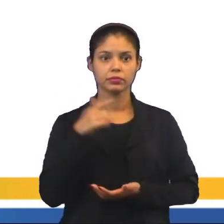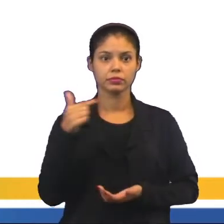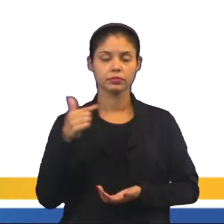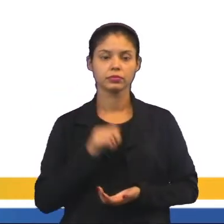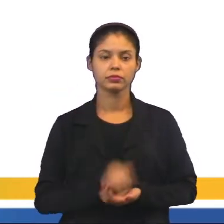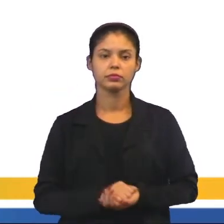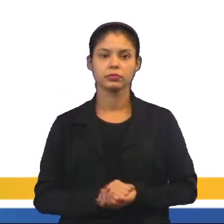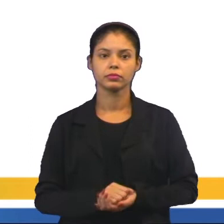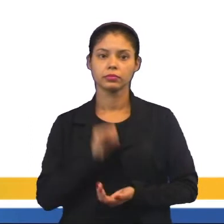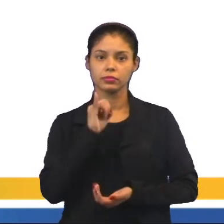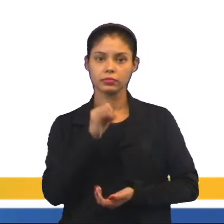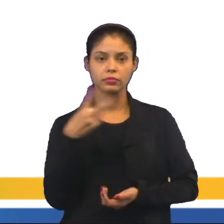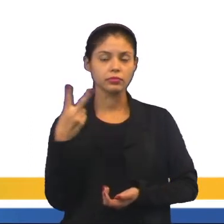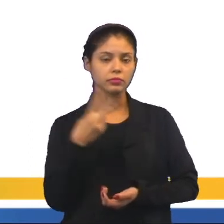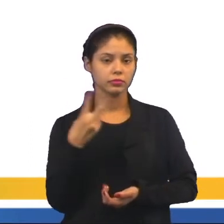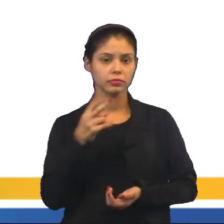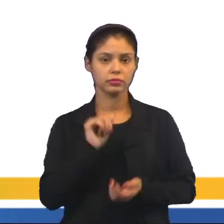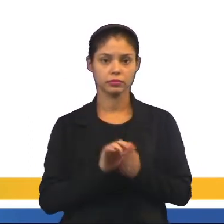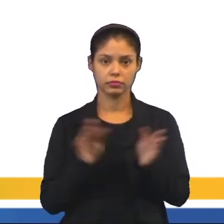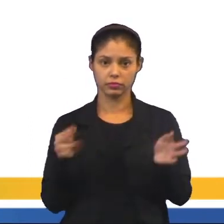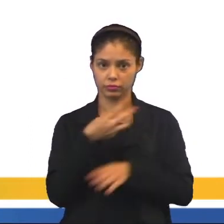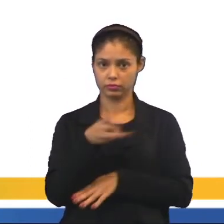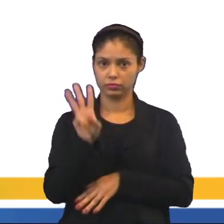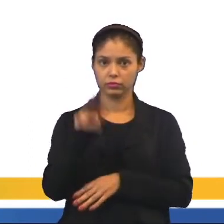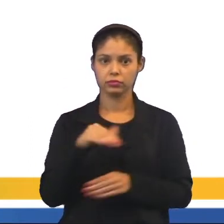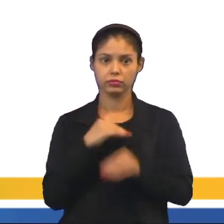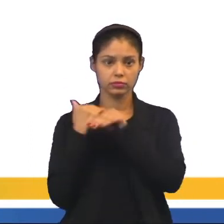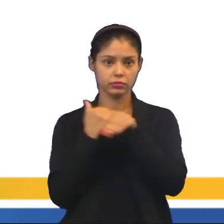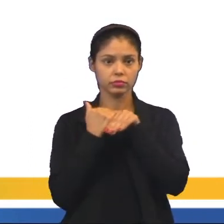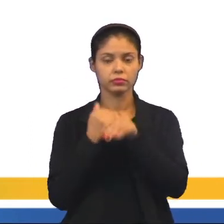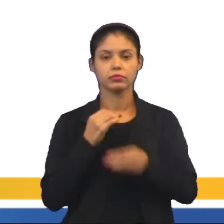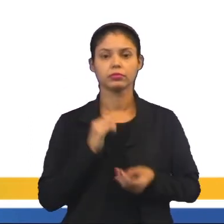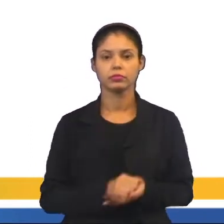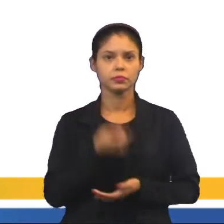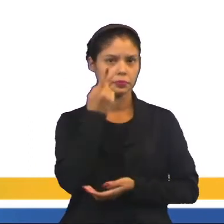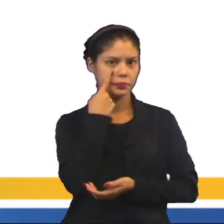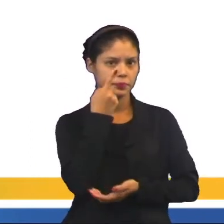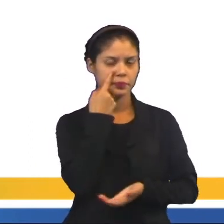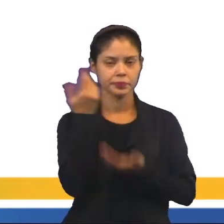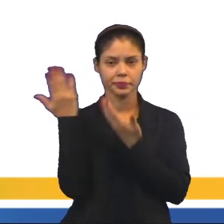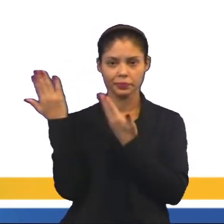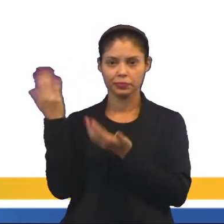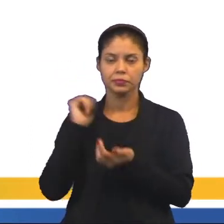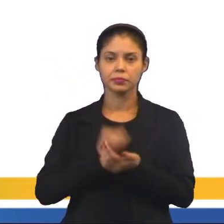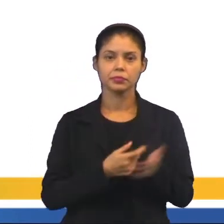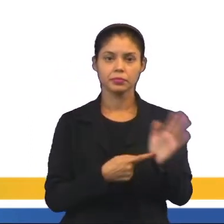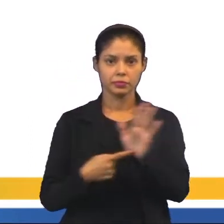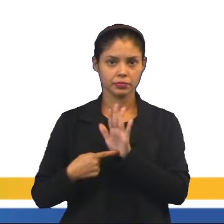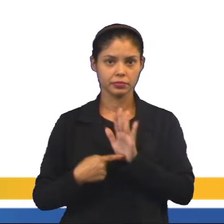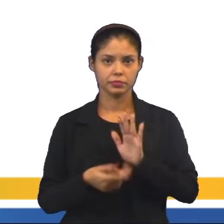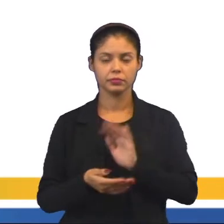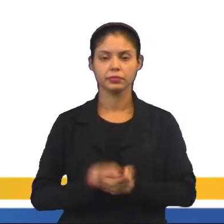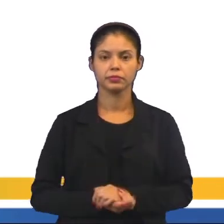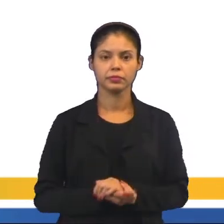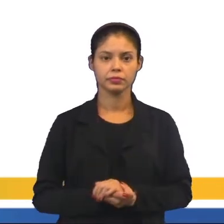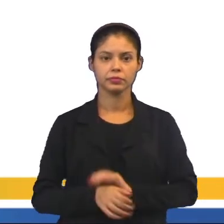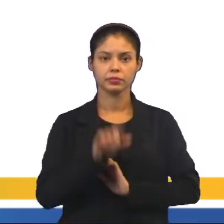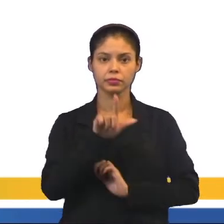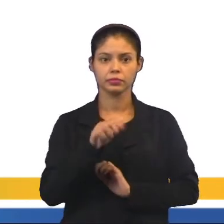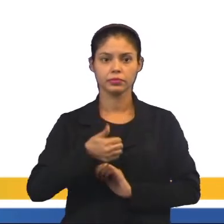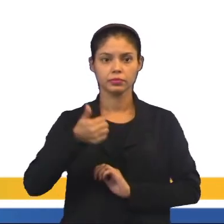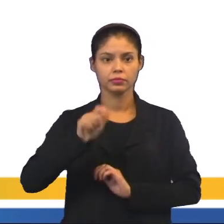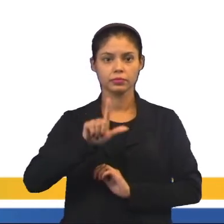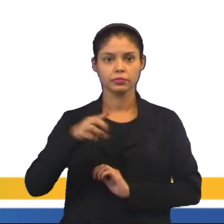P2. Se duas filas de uma matriz são iguais, olha aí, ó, a representação. O L1 e